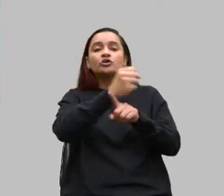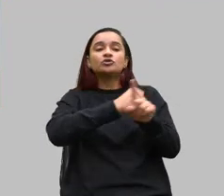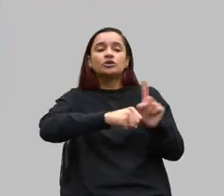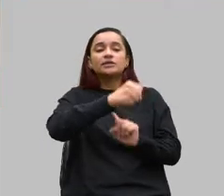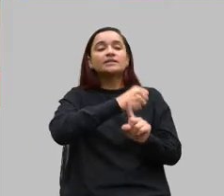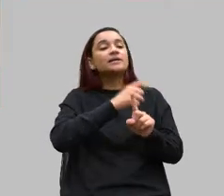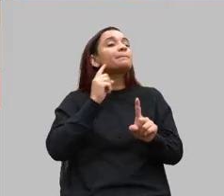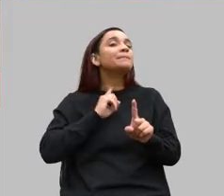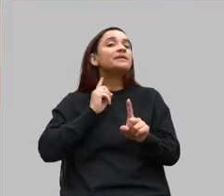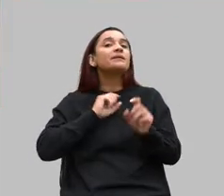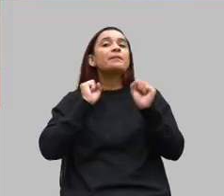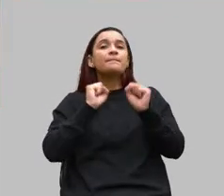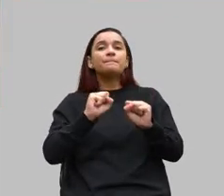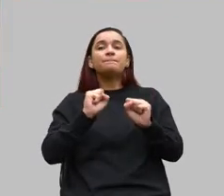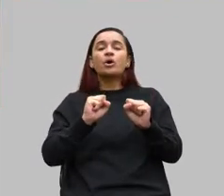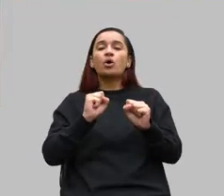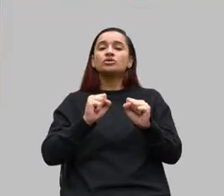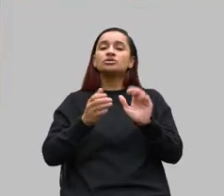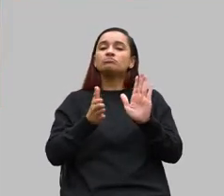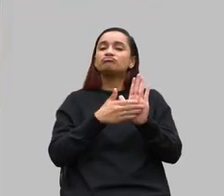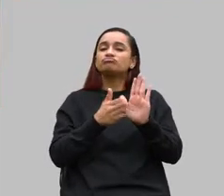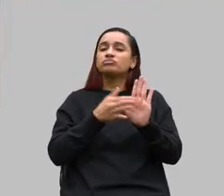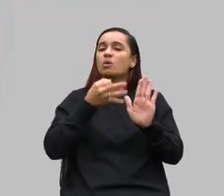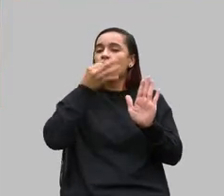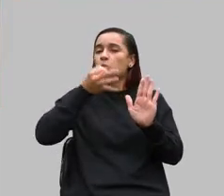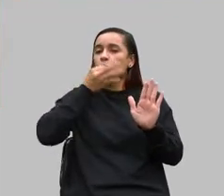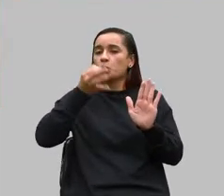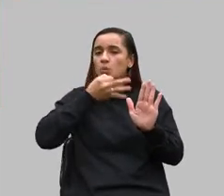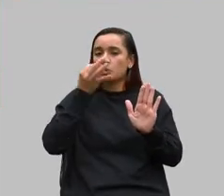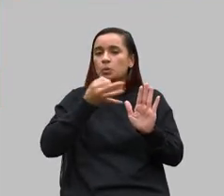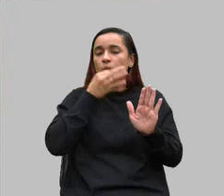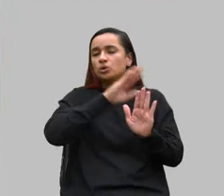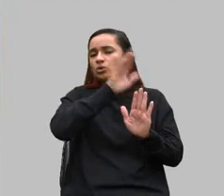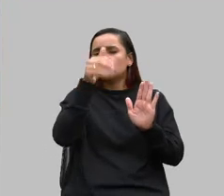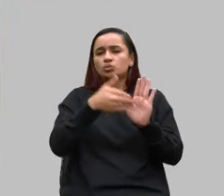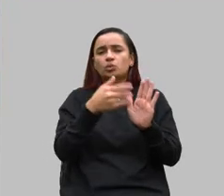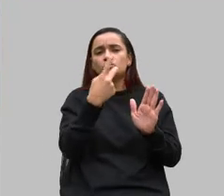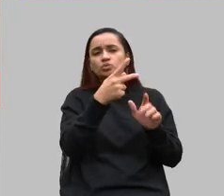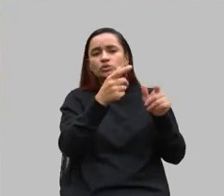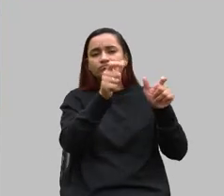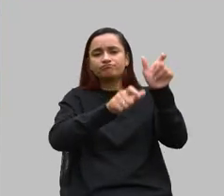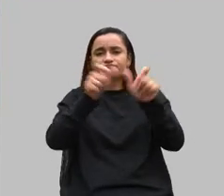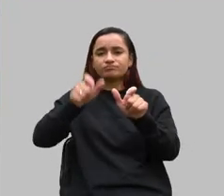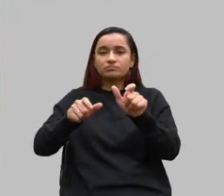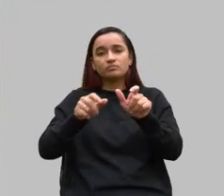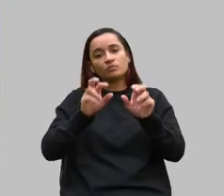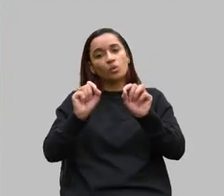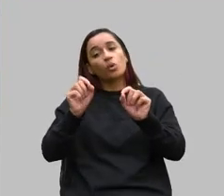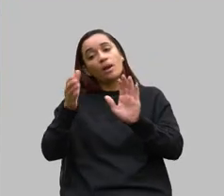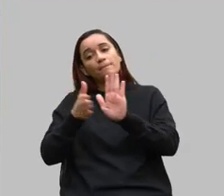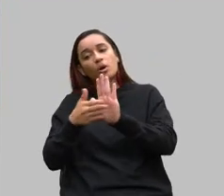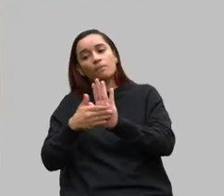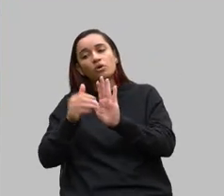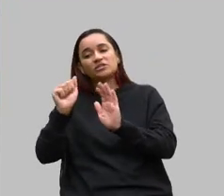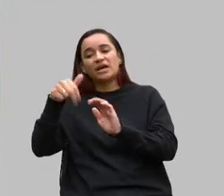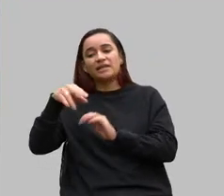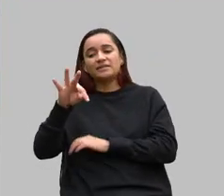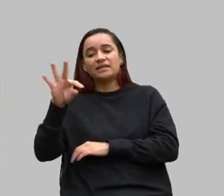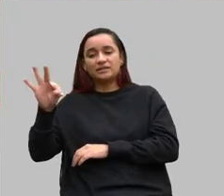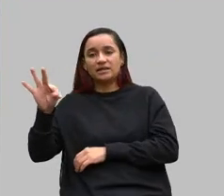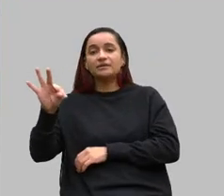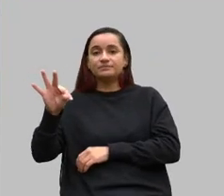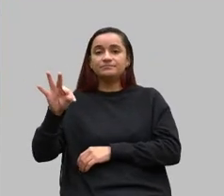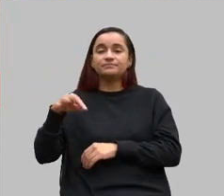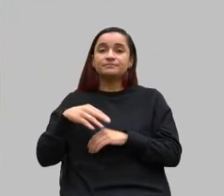se pronunciar apresentar todos os seus pleitos a partir do que for apresentado pela ntt como proposta e a